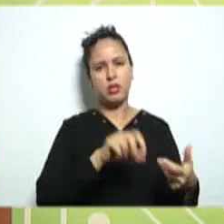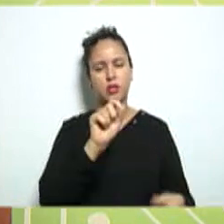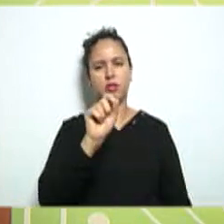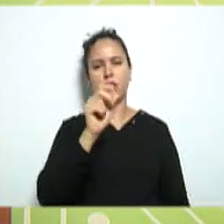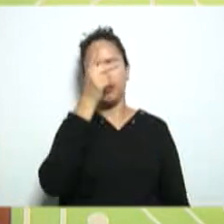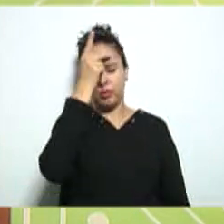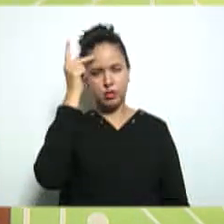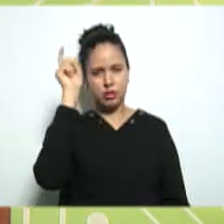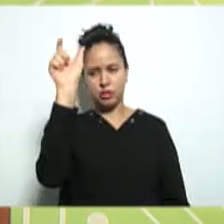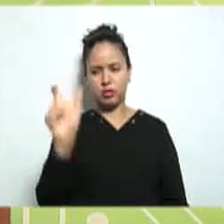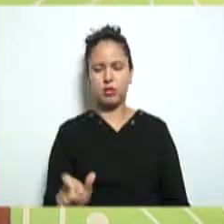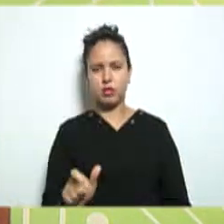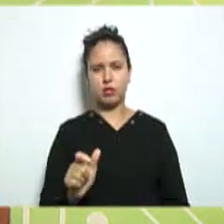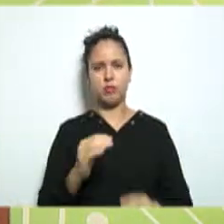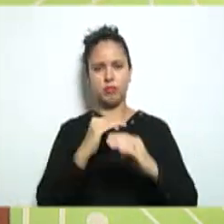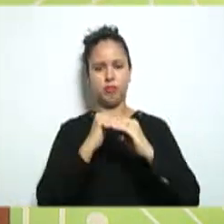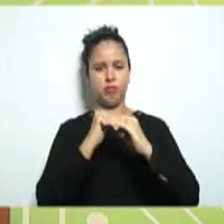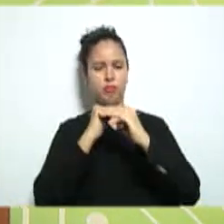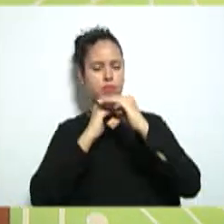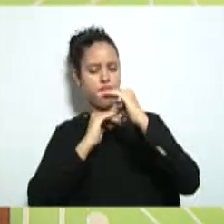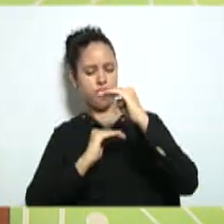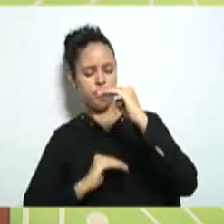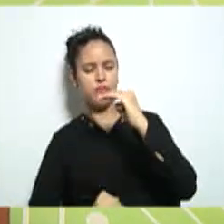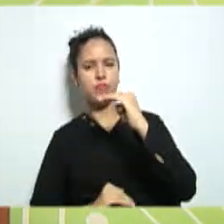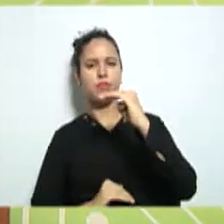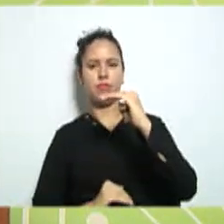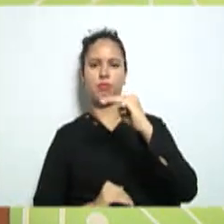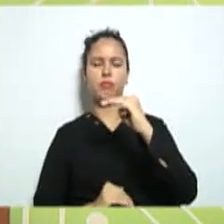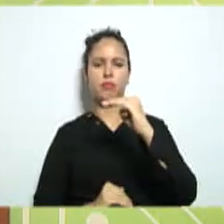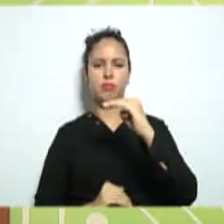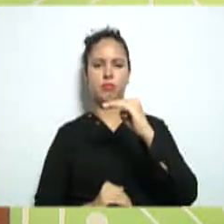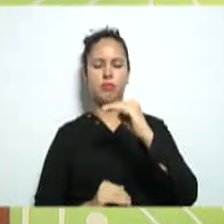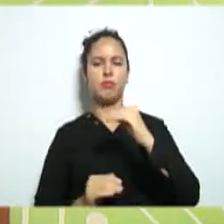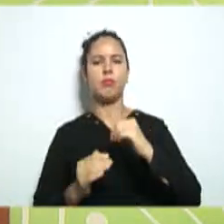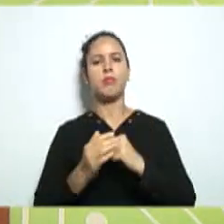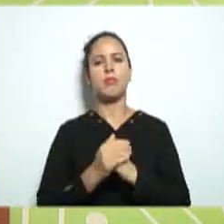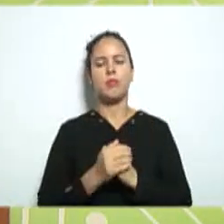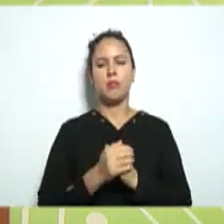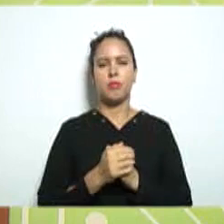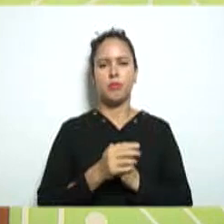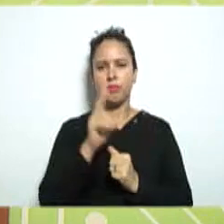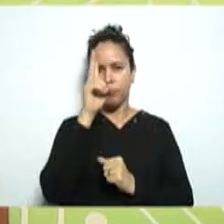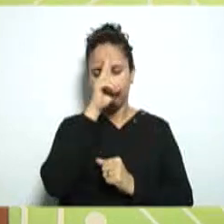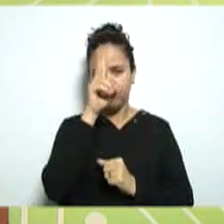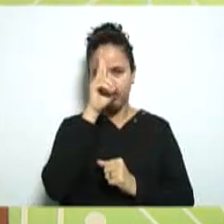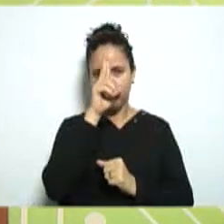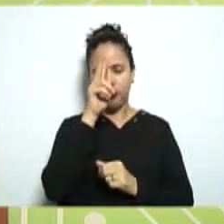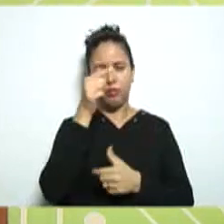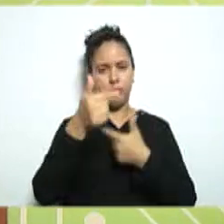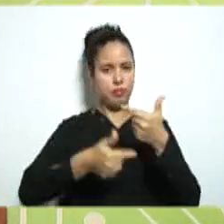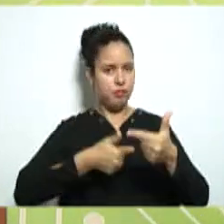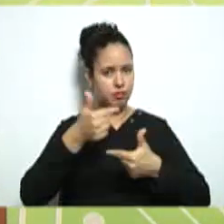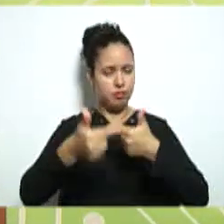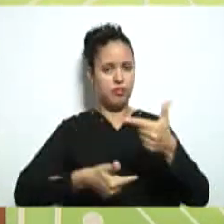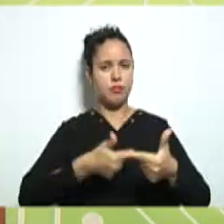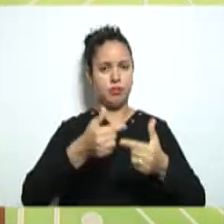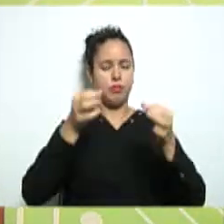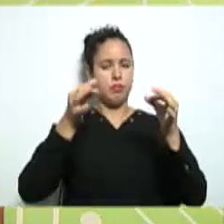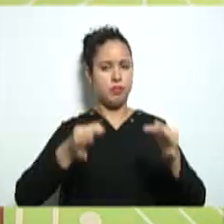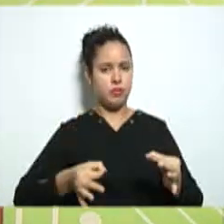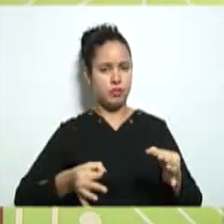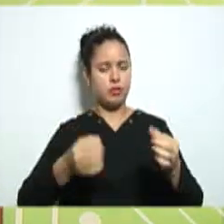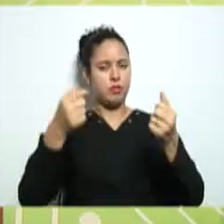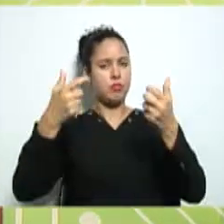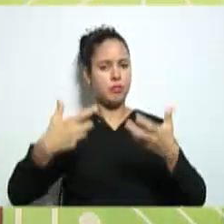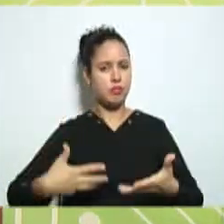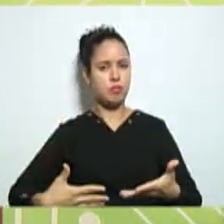o trabalhador no nível muito abaixo do que ele deveria. Vamos lembrar que o trabalho decente fala de dignidade, fala